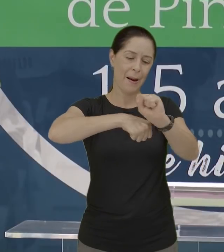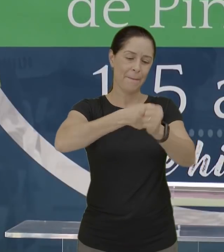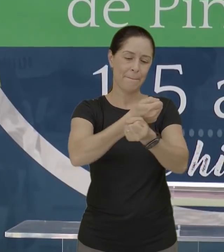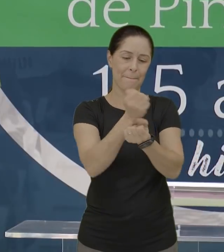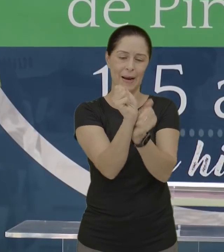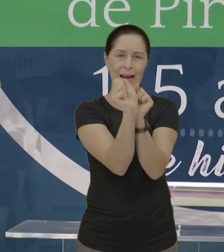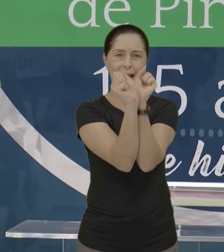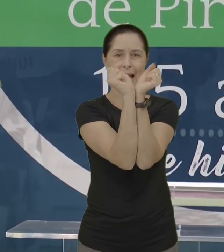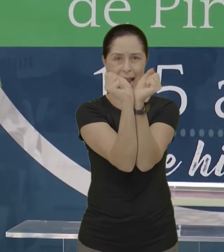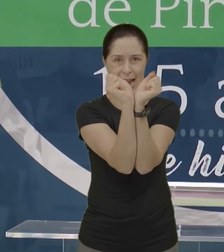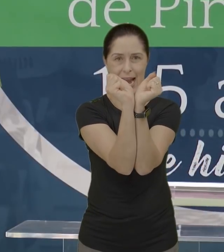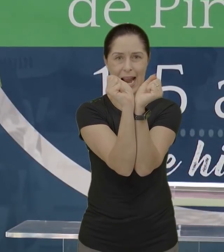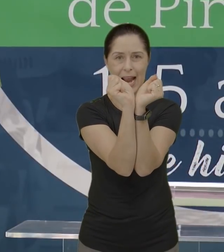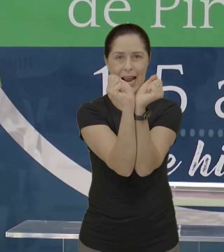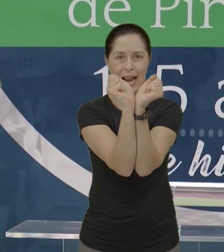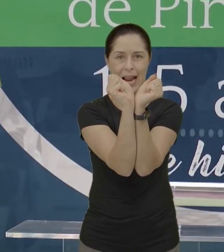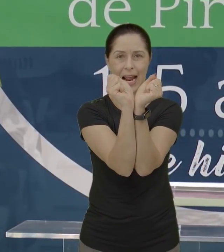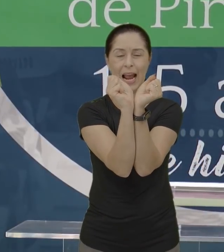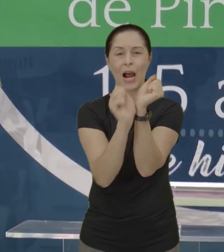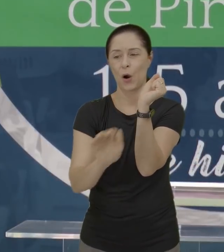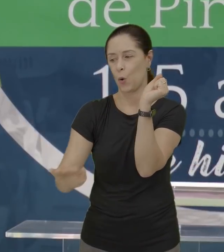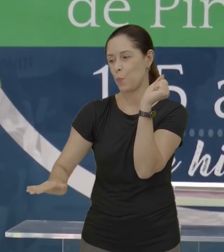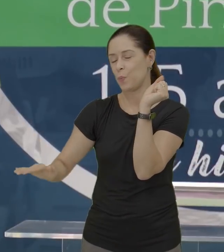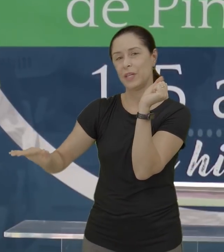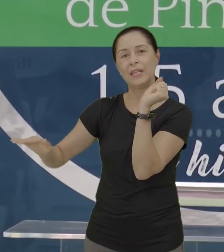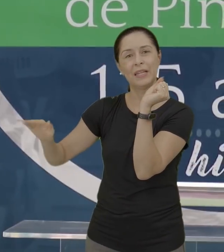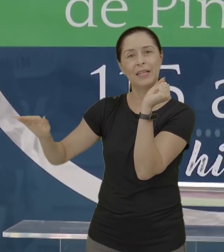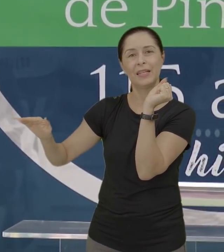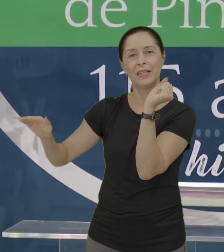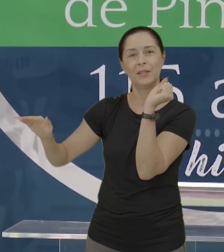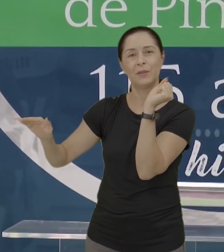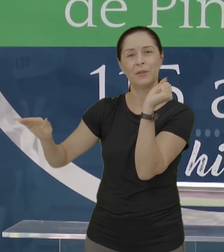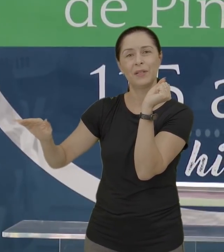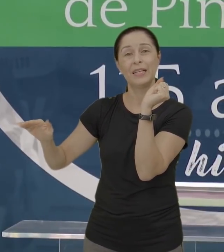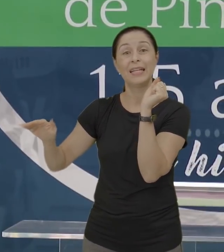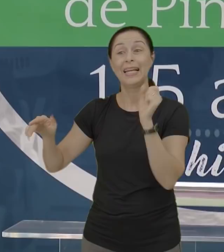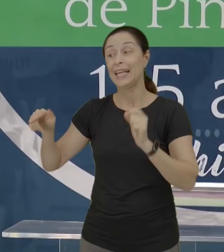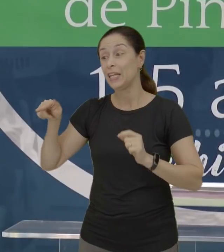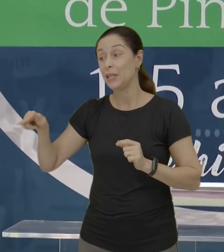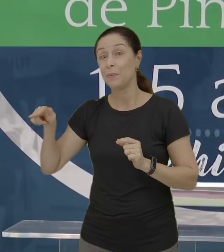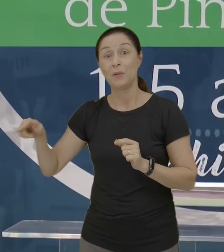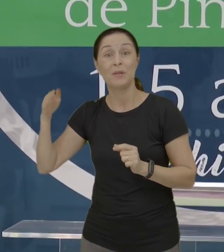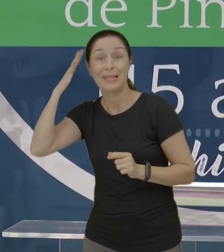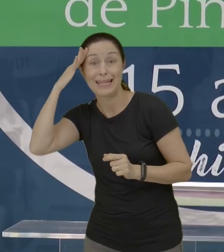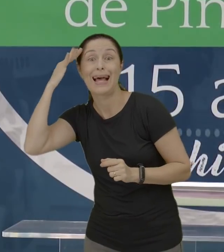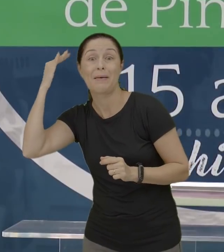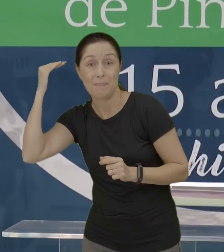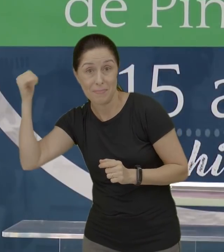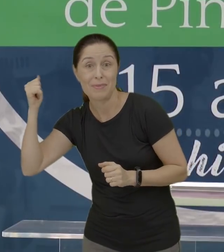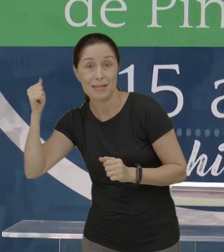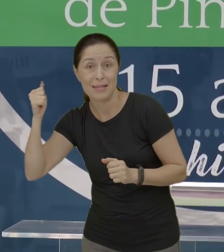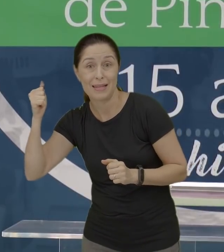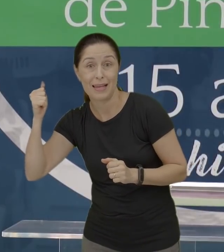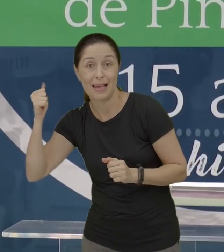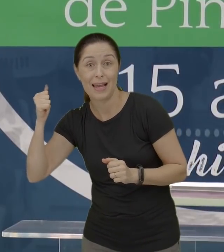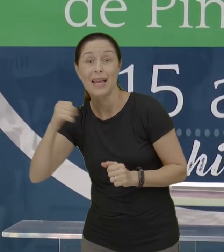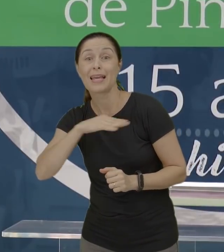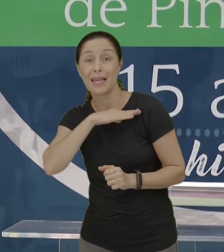Pensa comigo um menino que carrega um feixe de lenha, se vai deixar o pai dele amarrá-lo em cima de um monte de